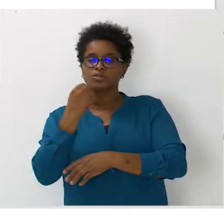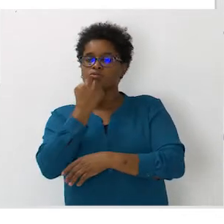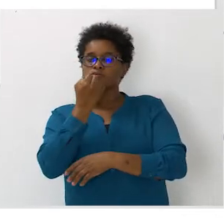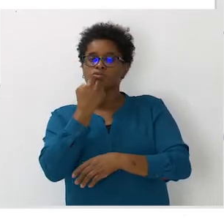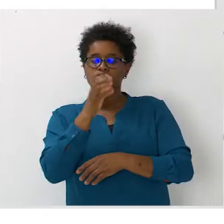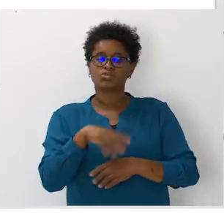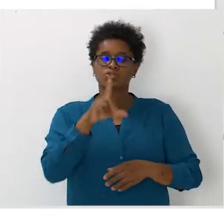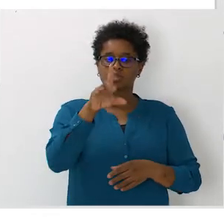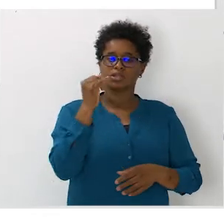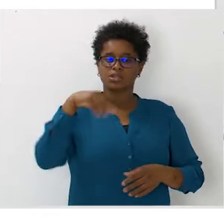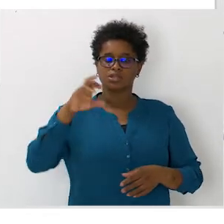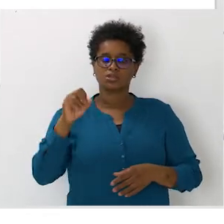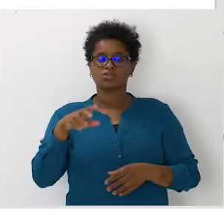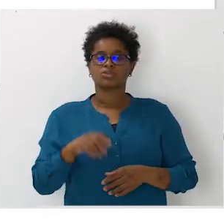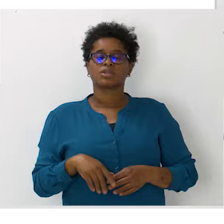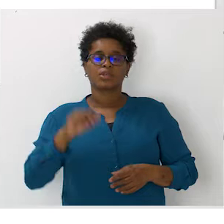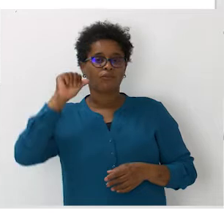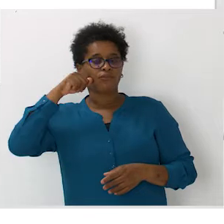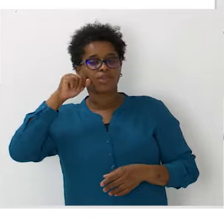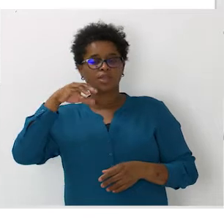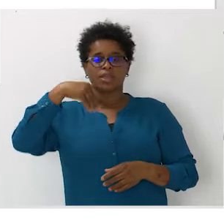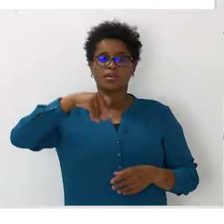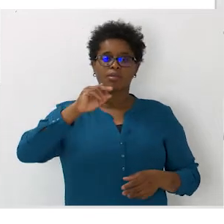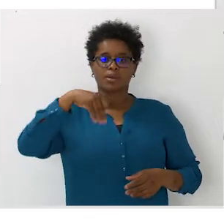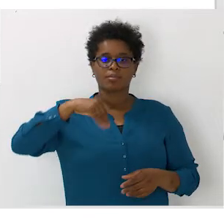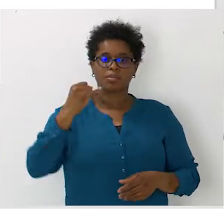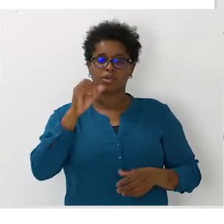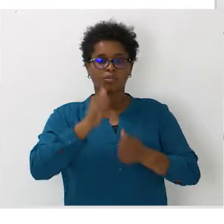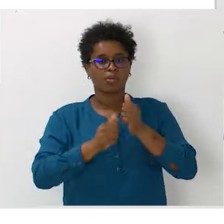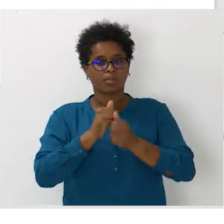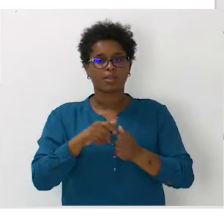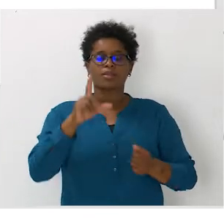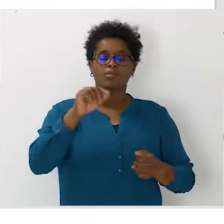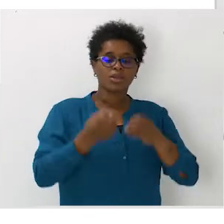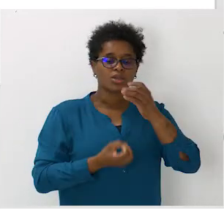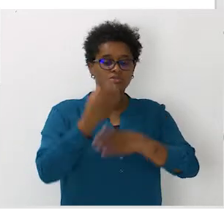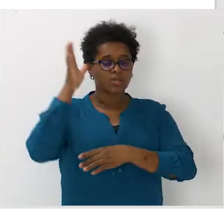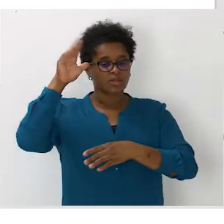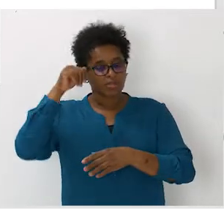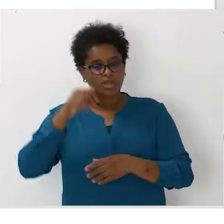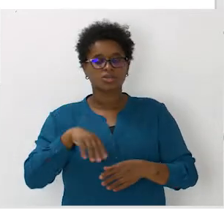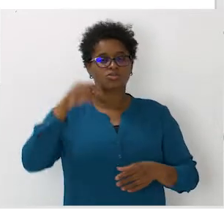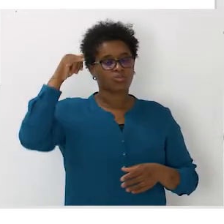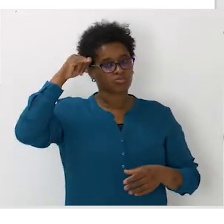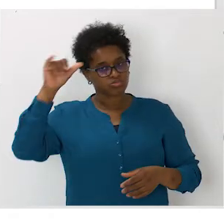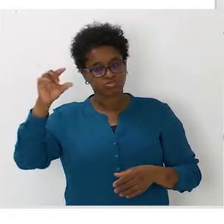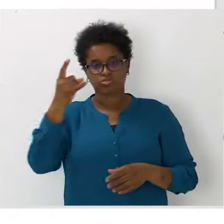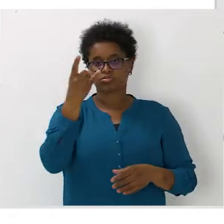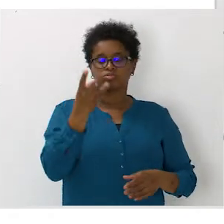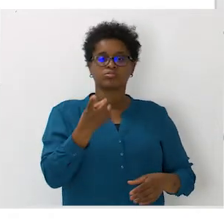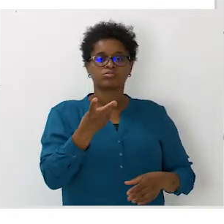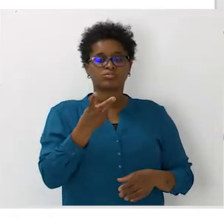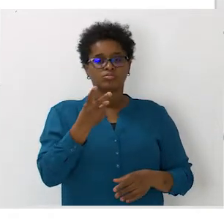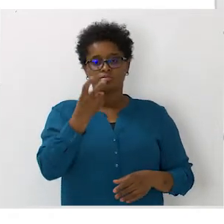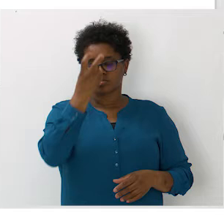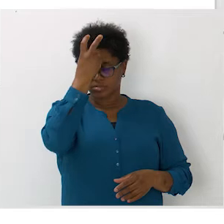de linho, da vinha e do papiro, criação de gado bovino, caprino,